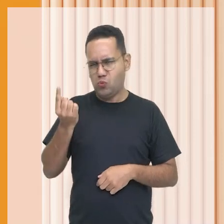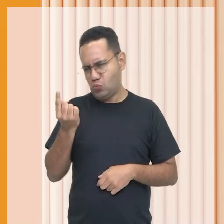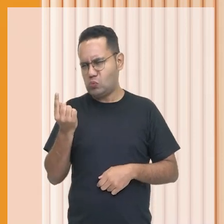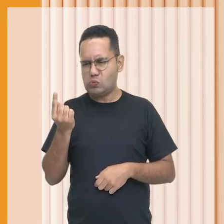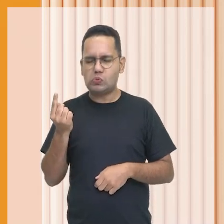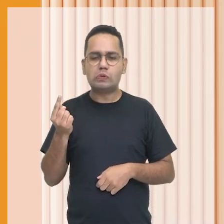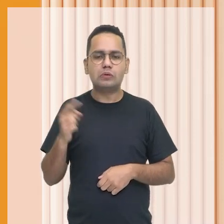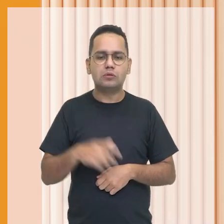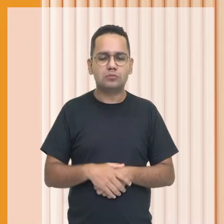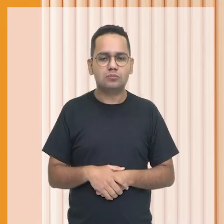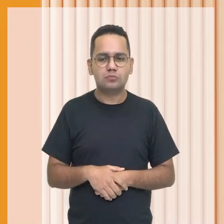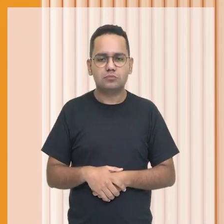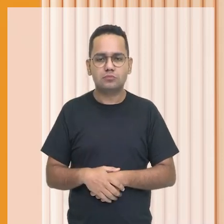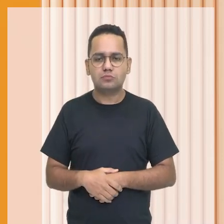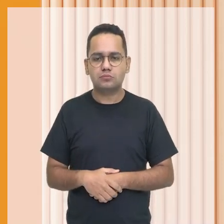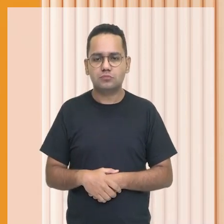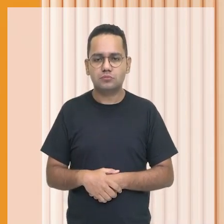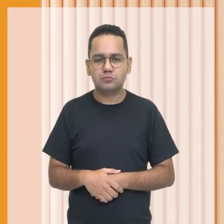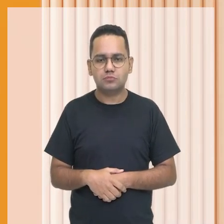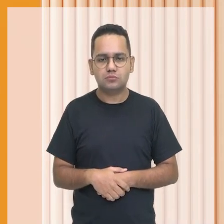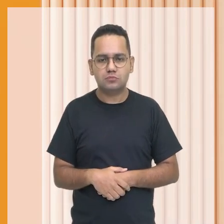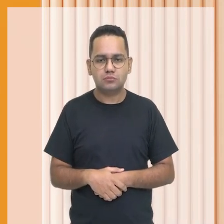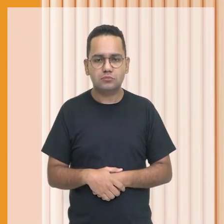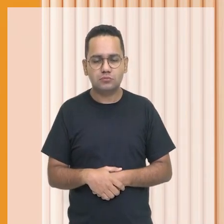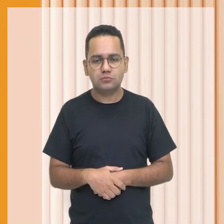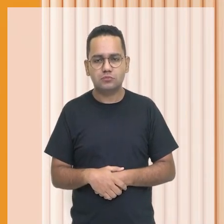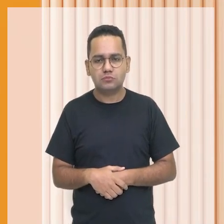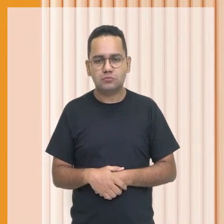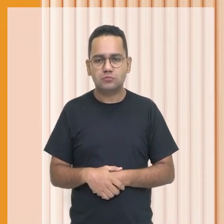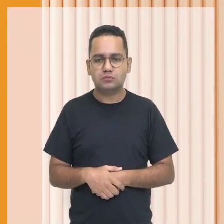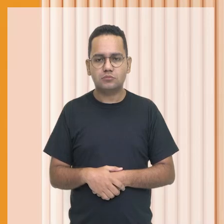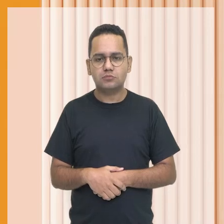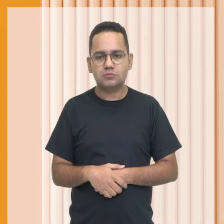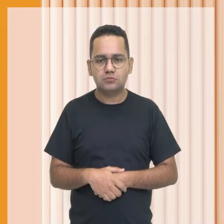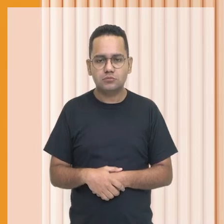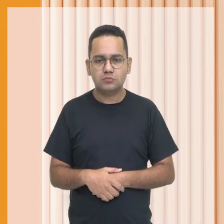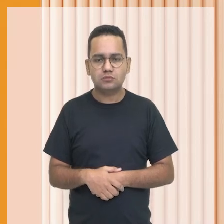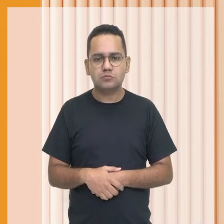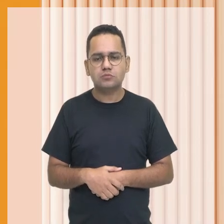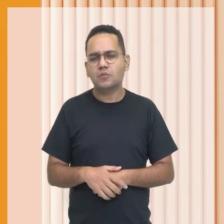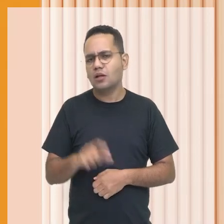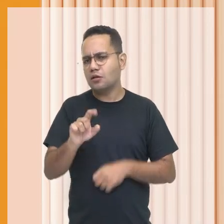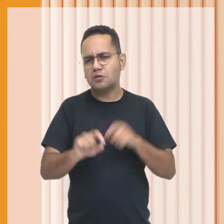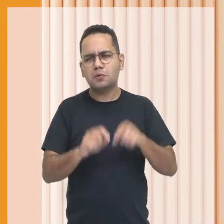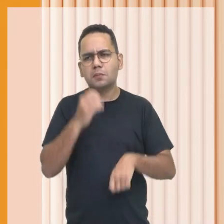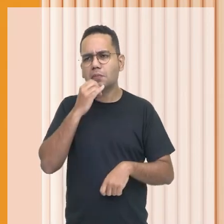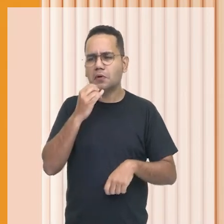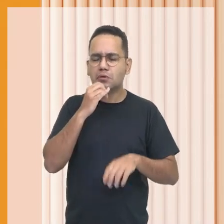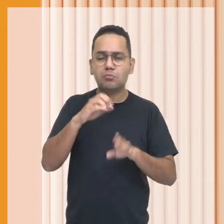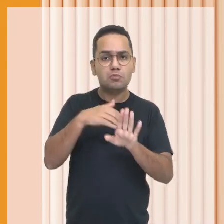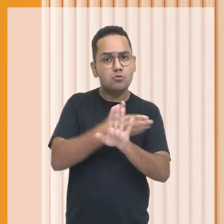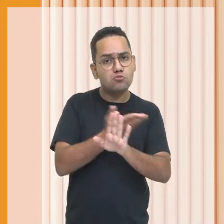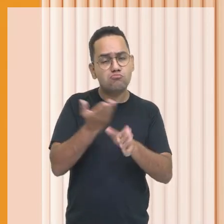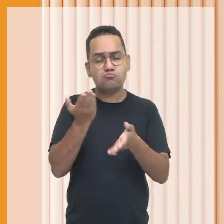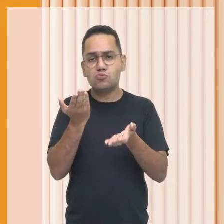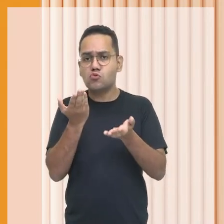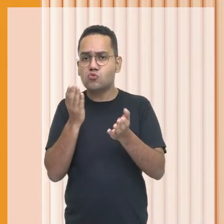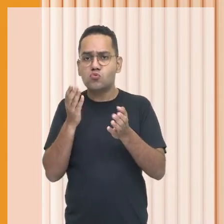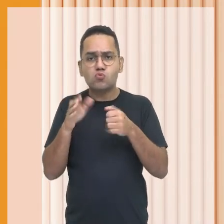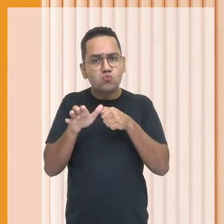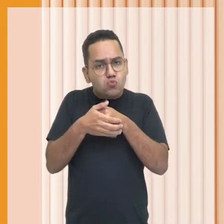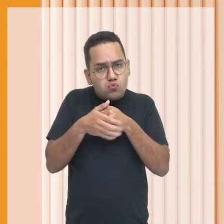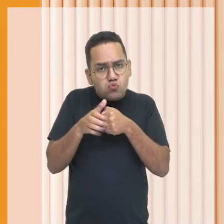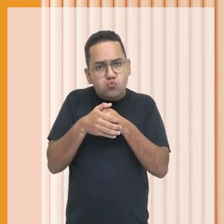vai e volta, de fraudes, né, de sonegação, o Fernando Collor teria